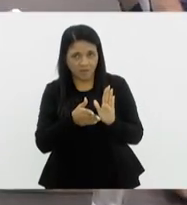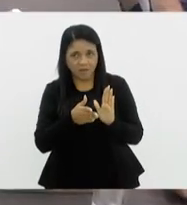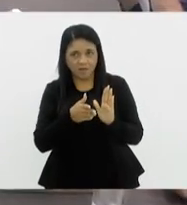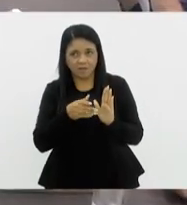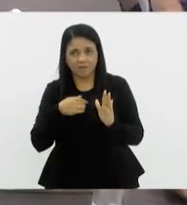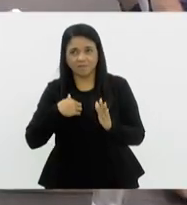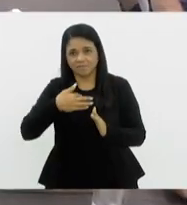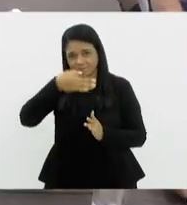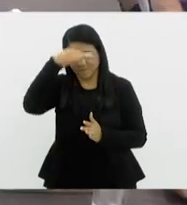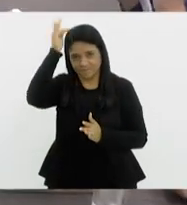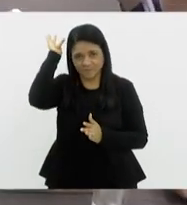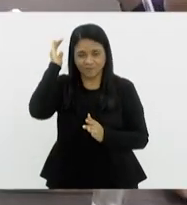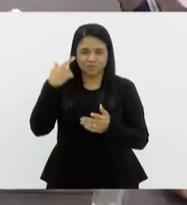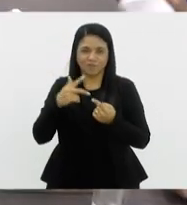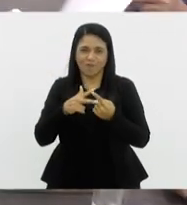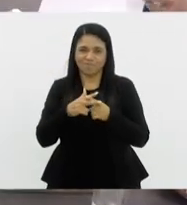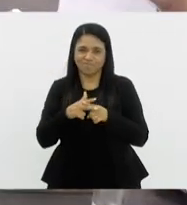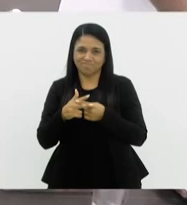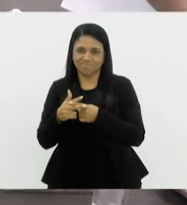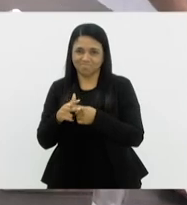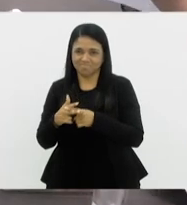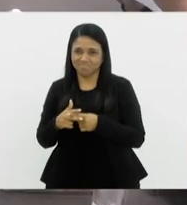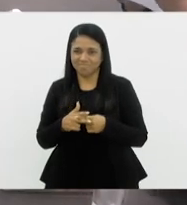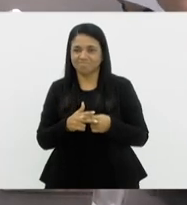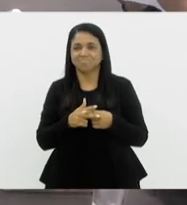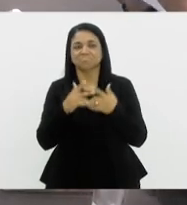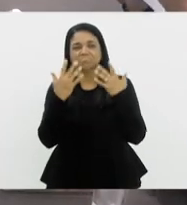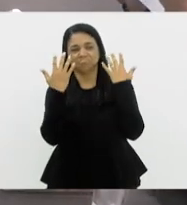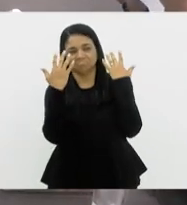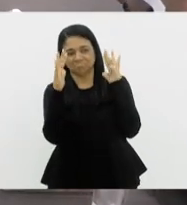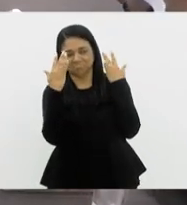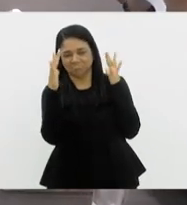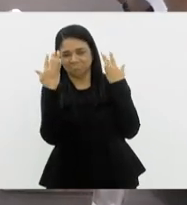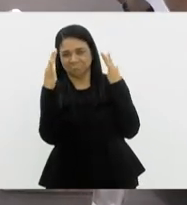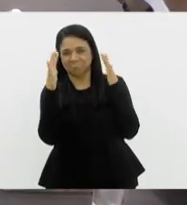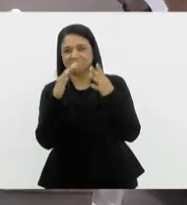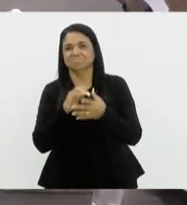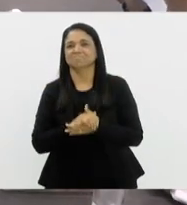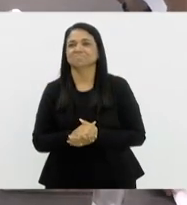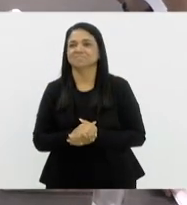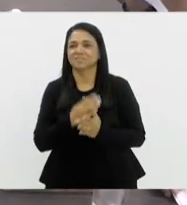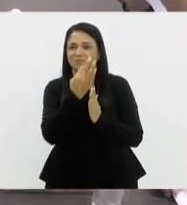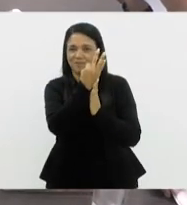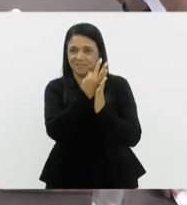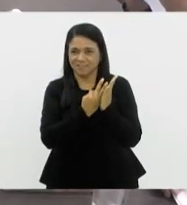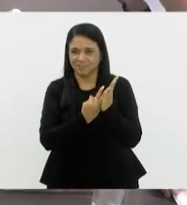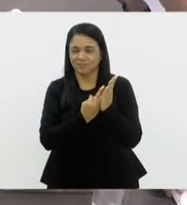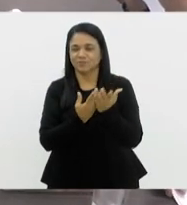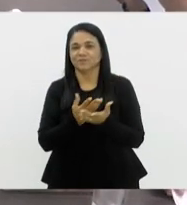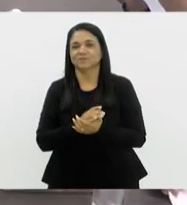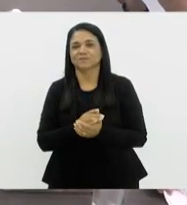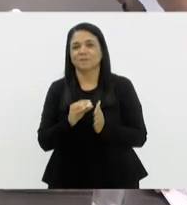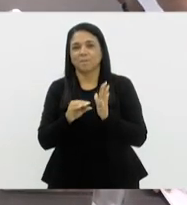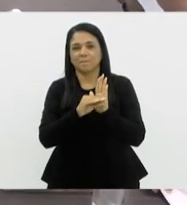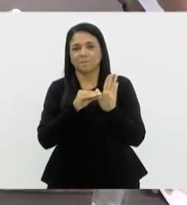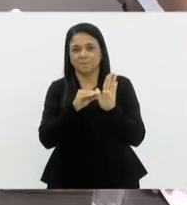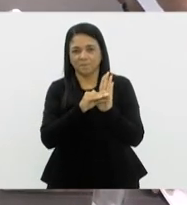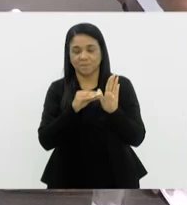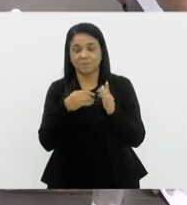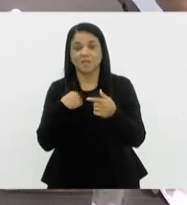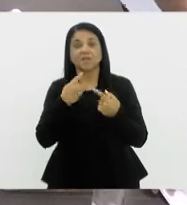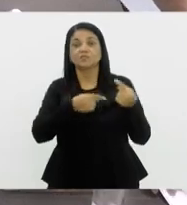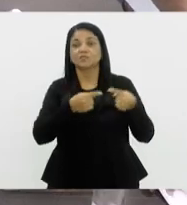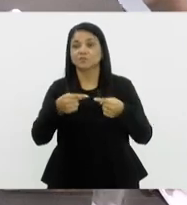foi atento aqui e já fez a emenda parabenizar, mudando justamente a emenda. Em